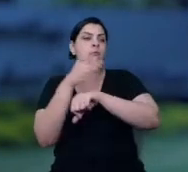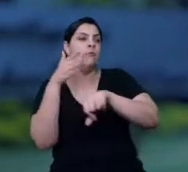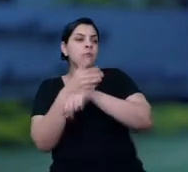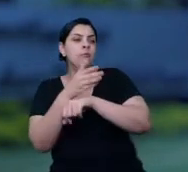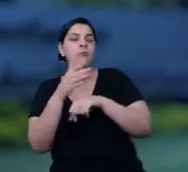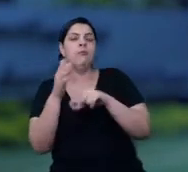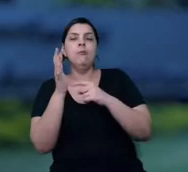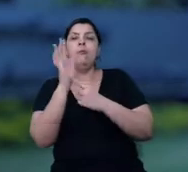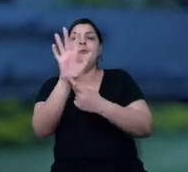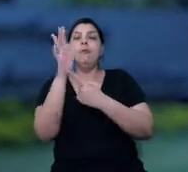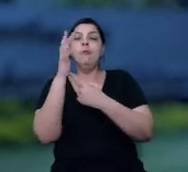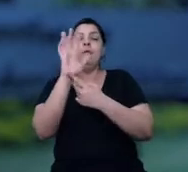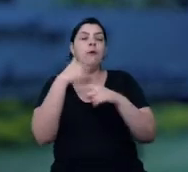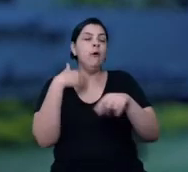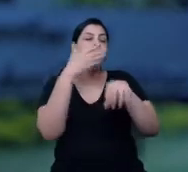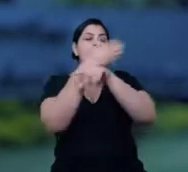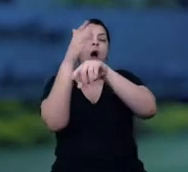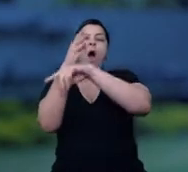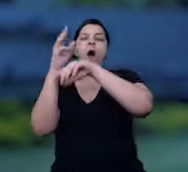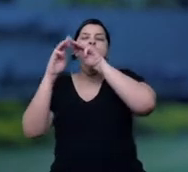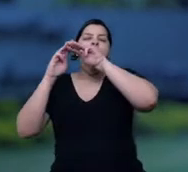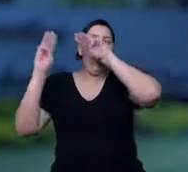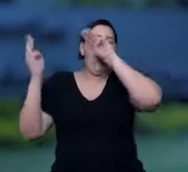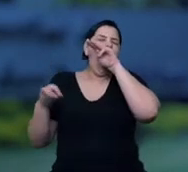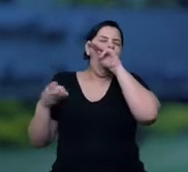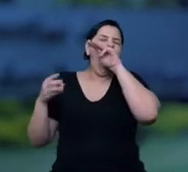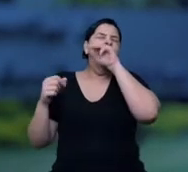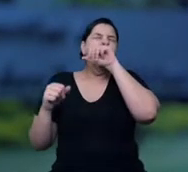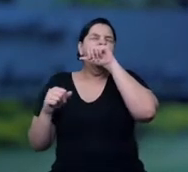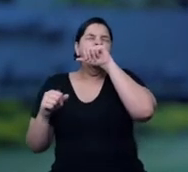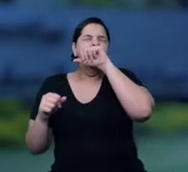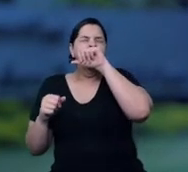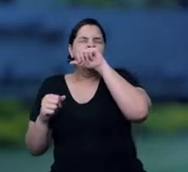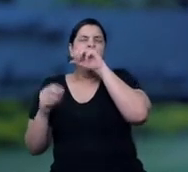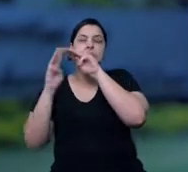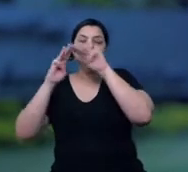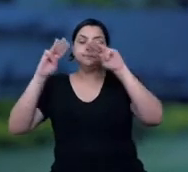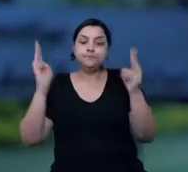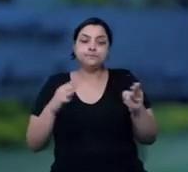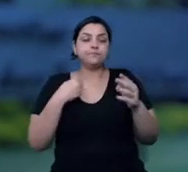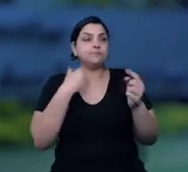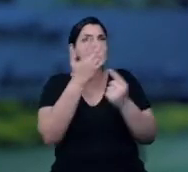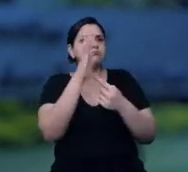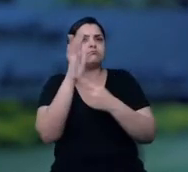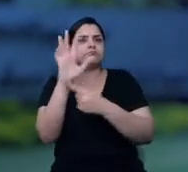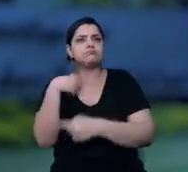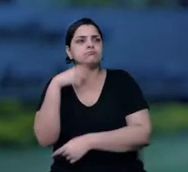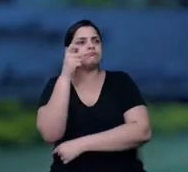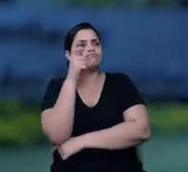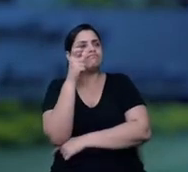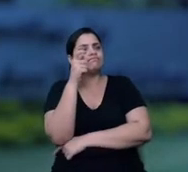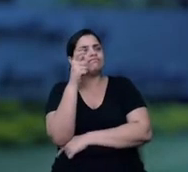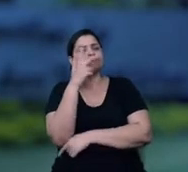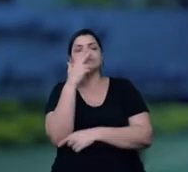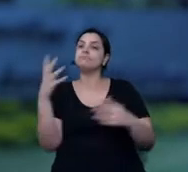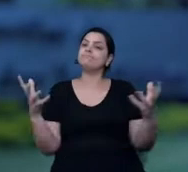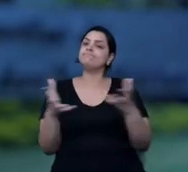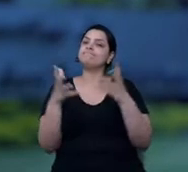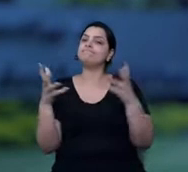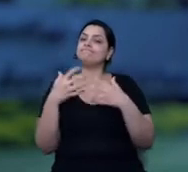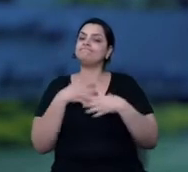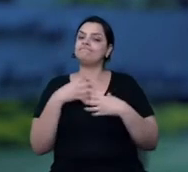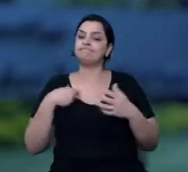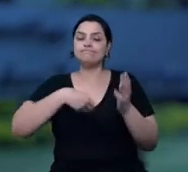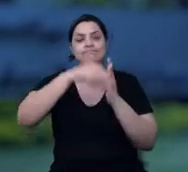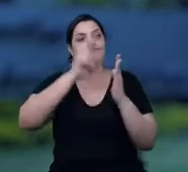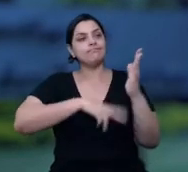você vai aos museus, aos centros de memória e vê exposições, então aquilo parece que me incentivou um pouco a começar a jogar tinta nas pinturas.